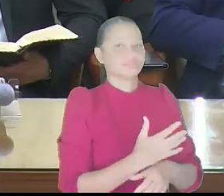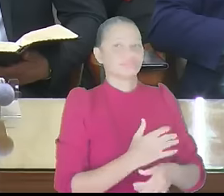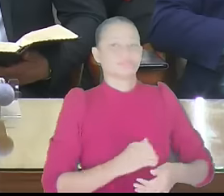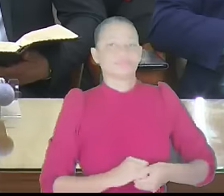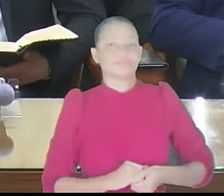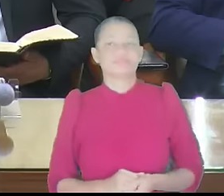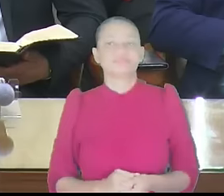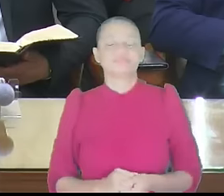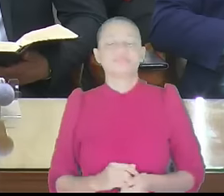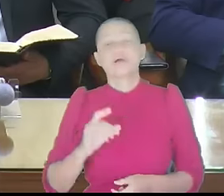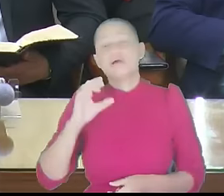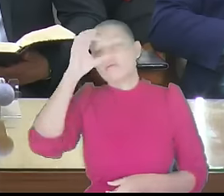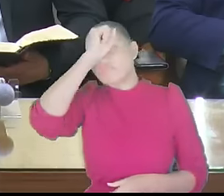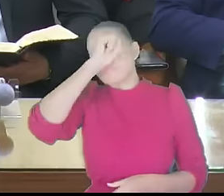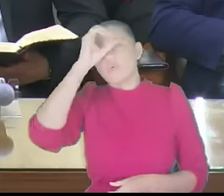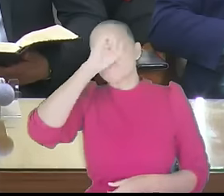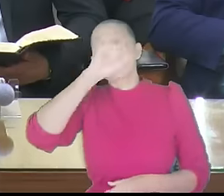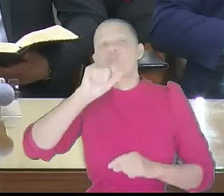O que é que eu aprendo aqui?